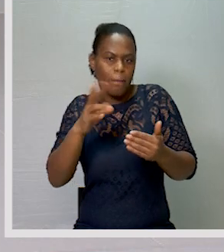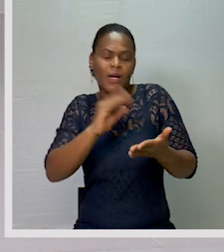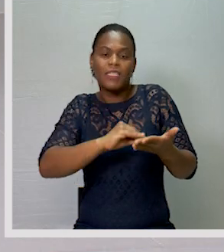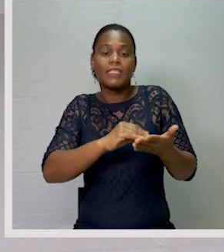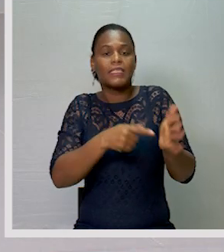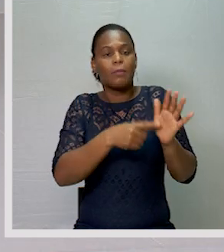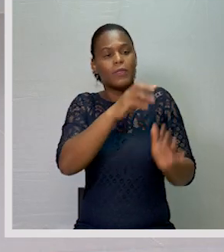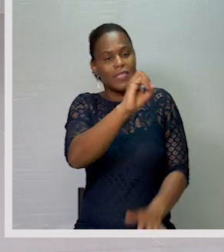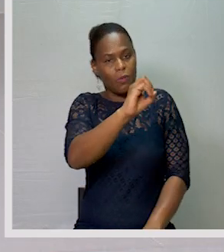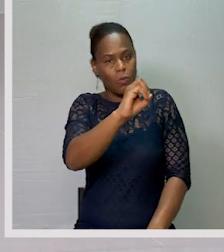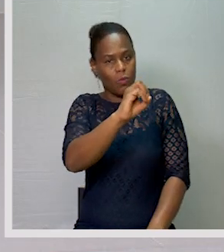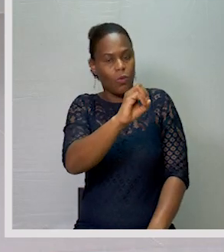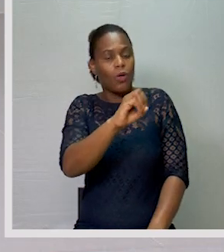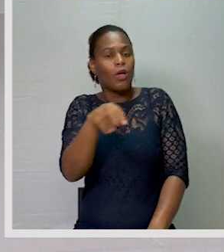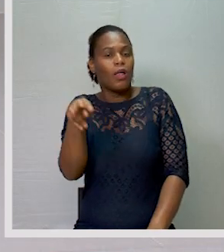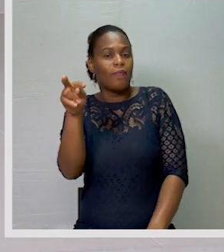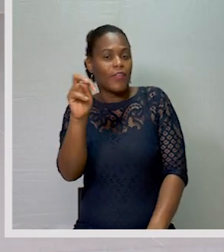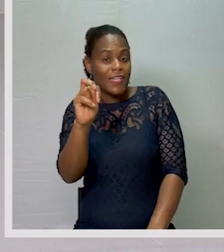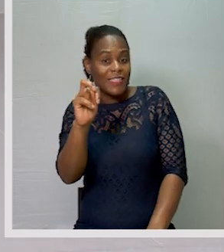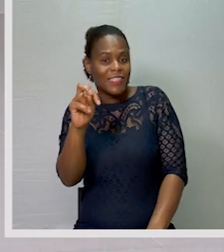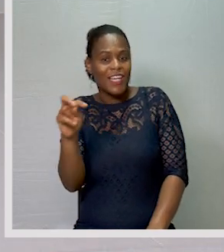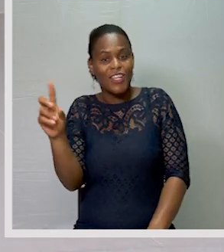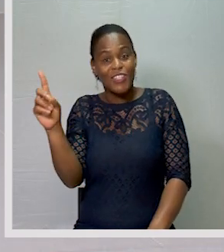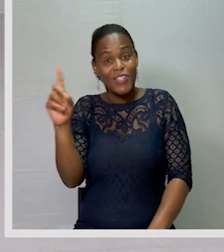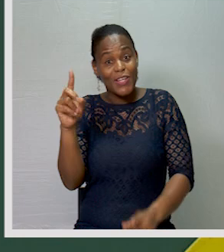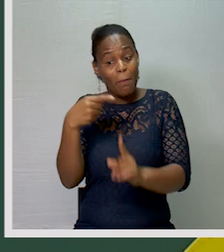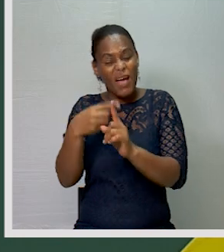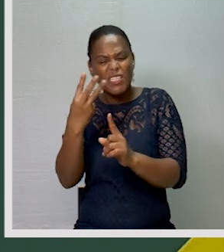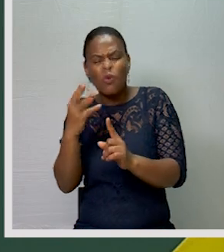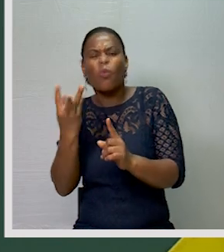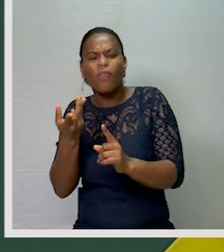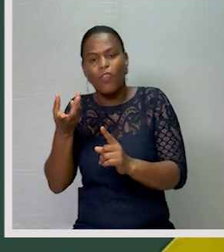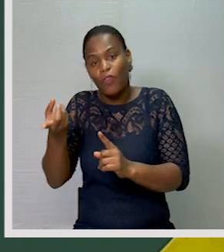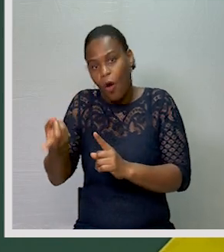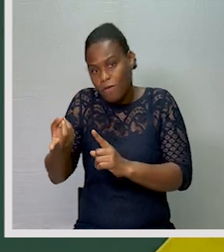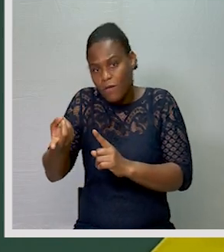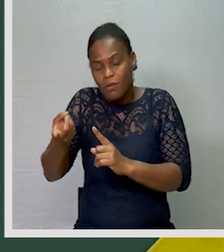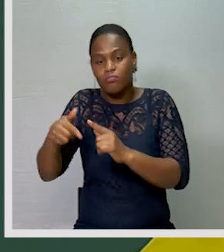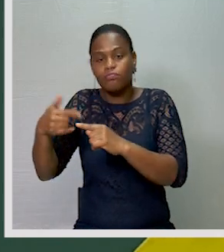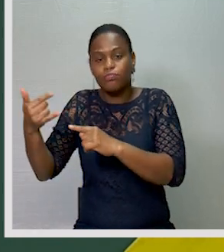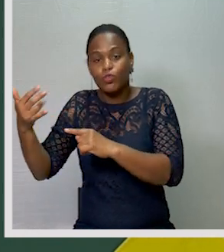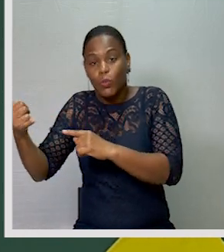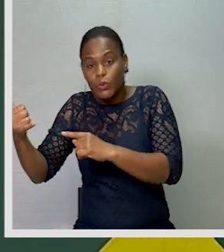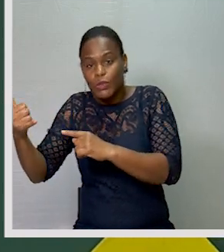mais. 0, 3, 6, 9,